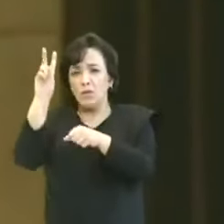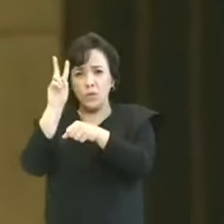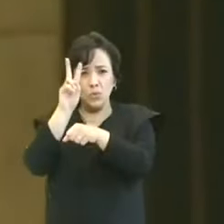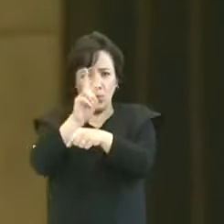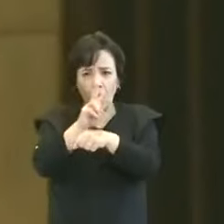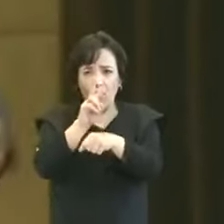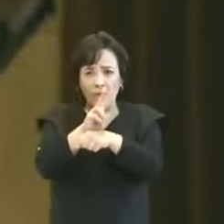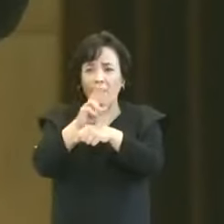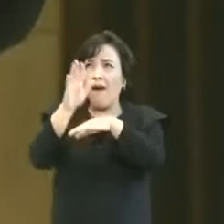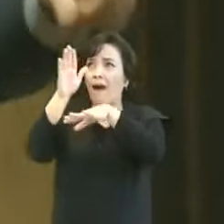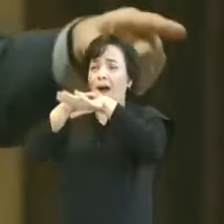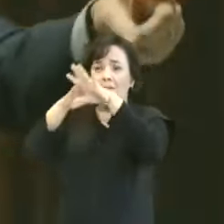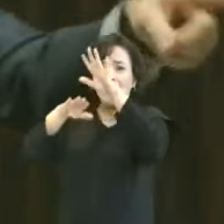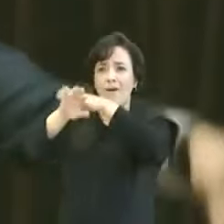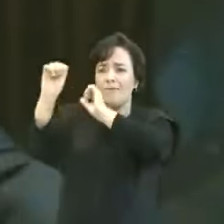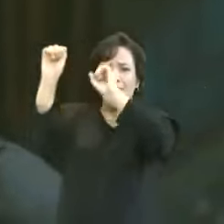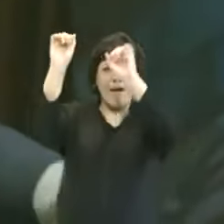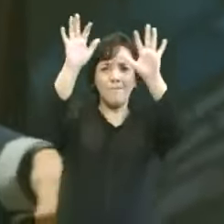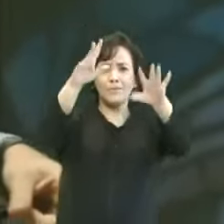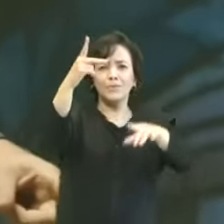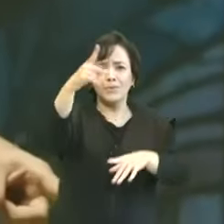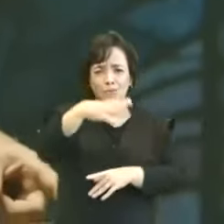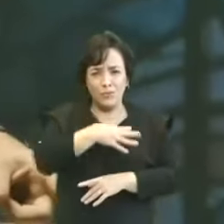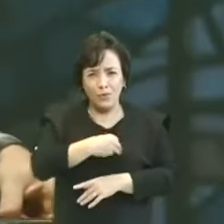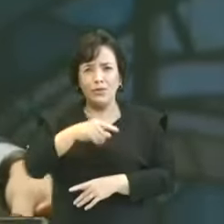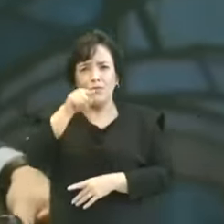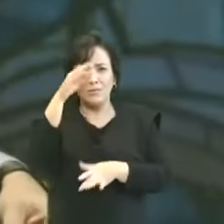do Senhor? Você realmente crê?